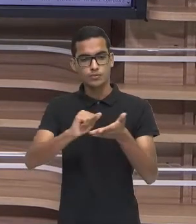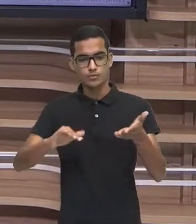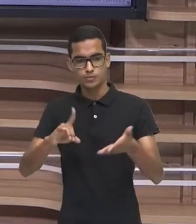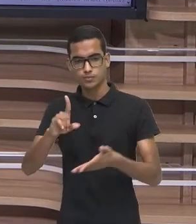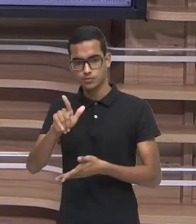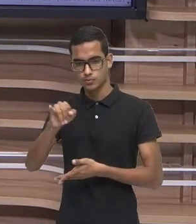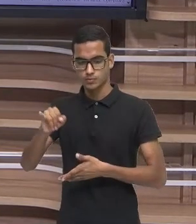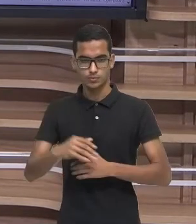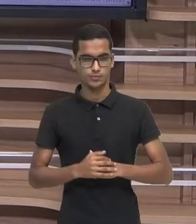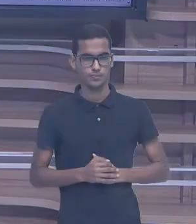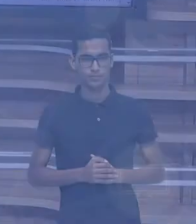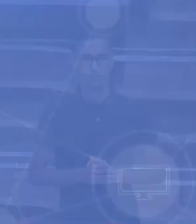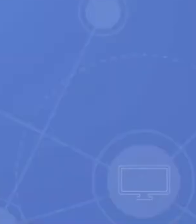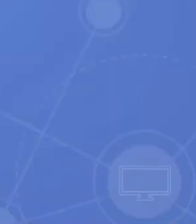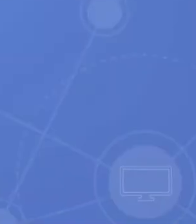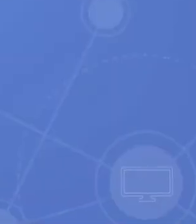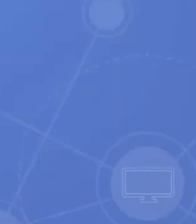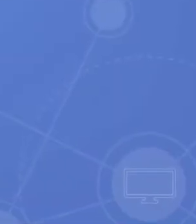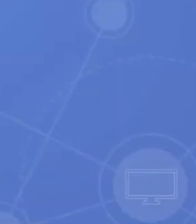nossas atividades.